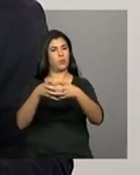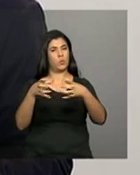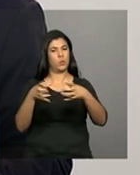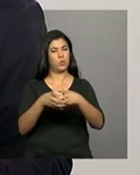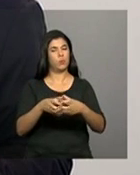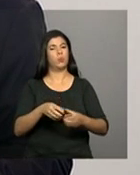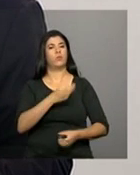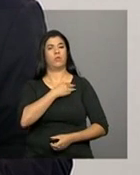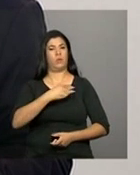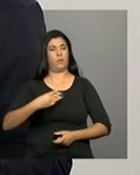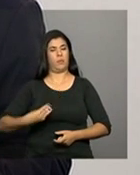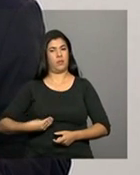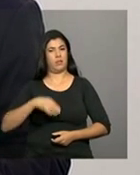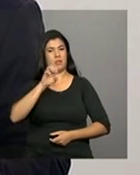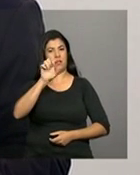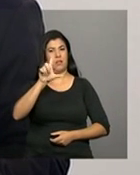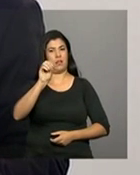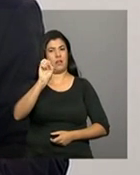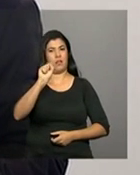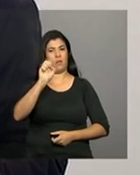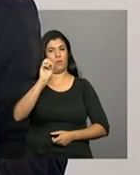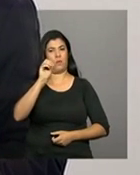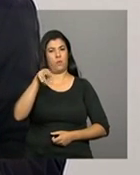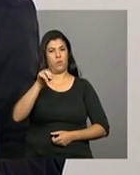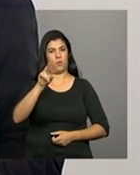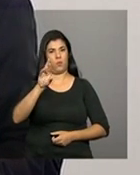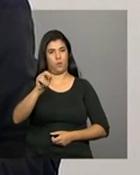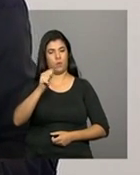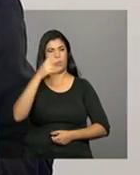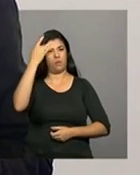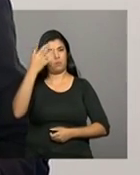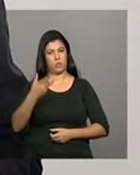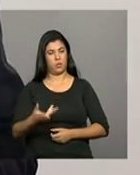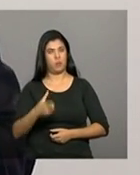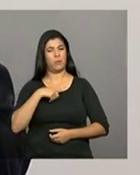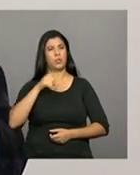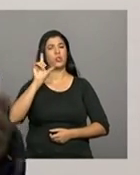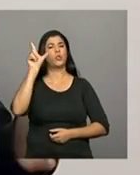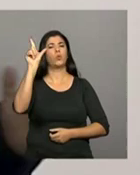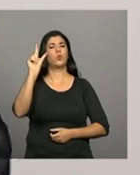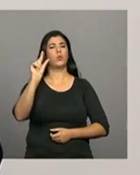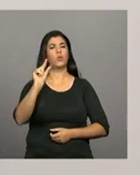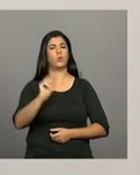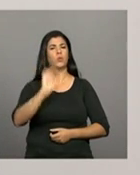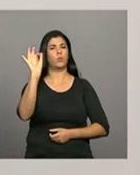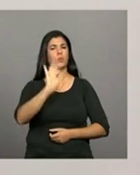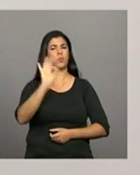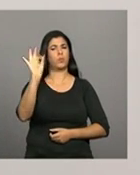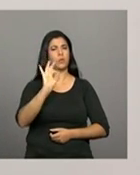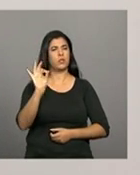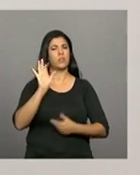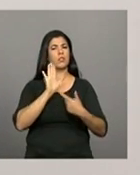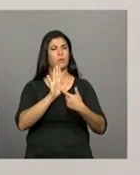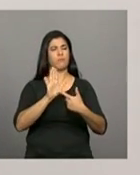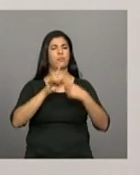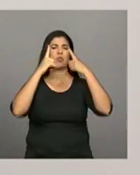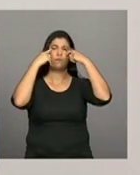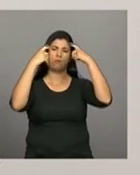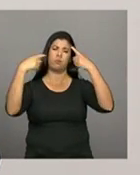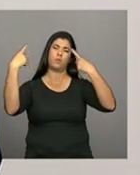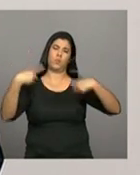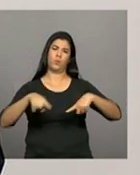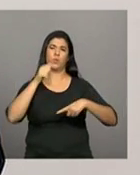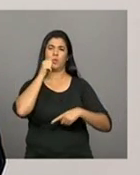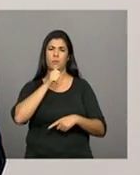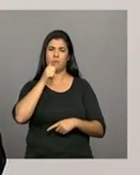Eleonora, que nós poderemos resolver muito para diminuir esse ranking que entristece Mato Grosso do Sul, que é a